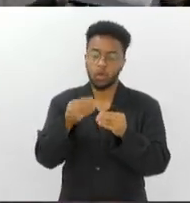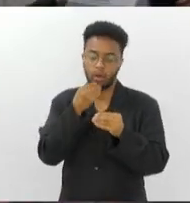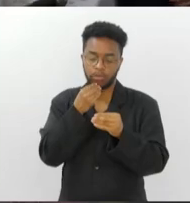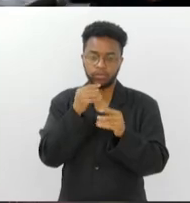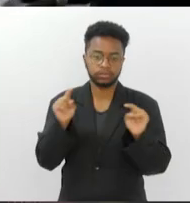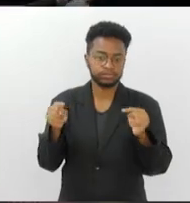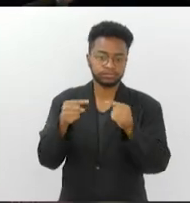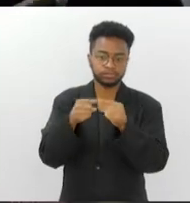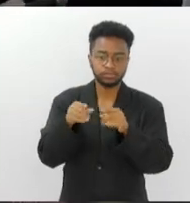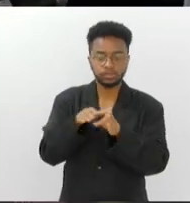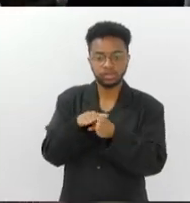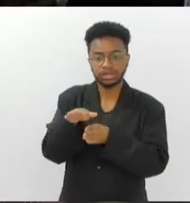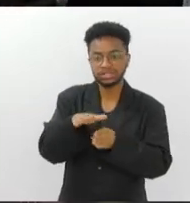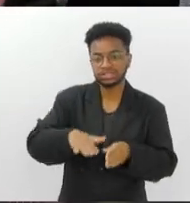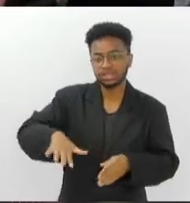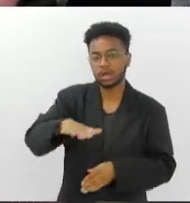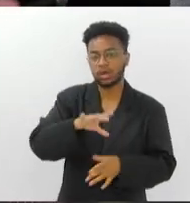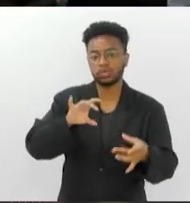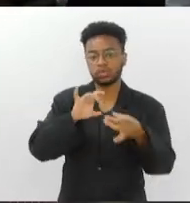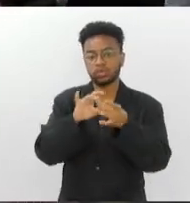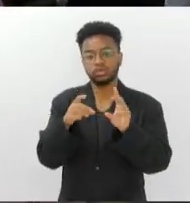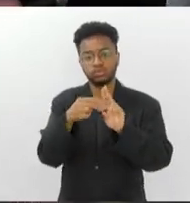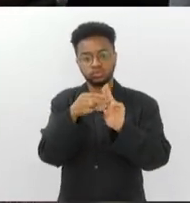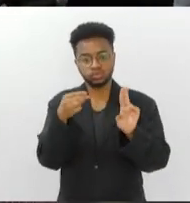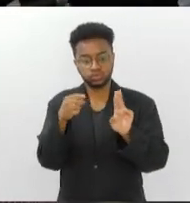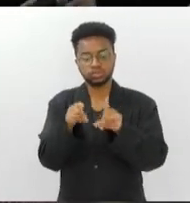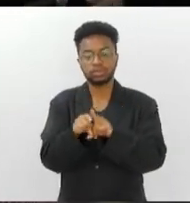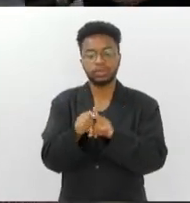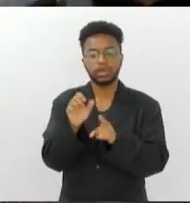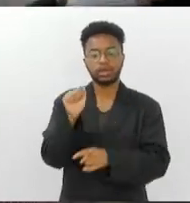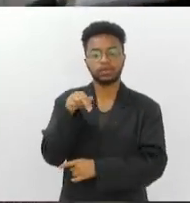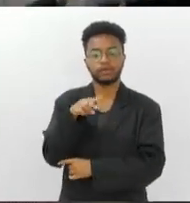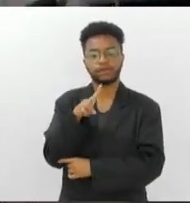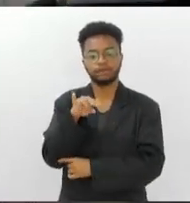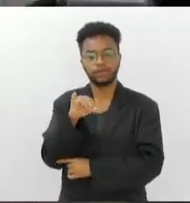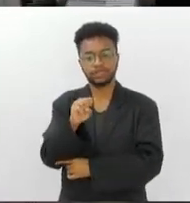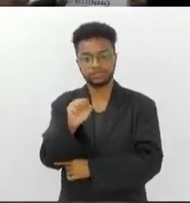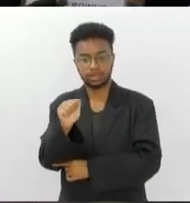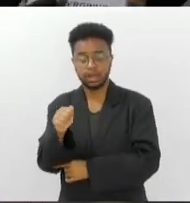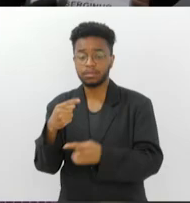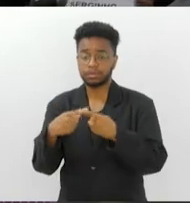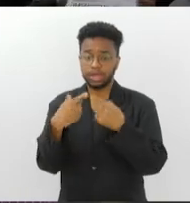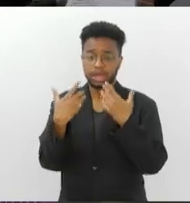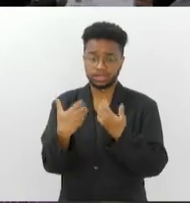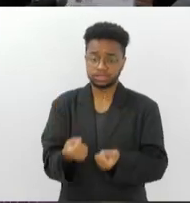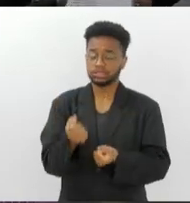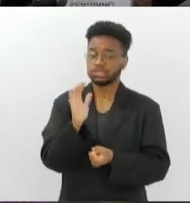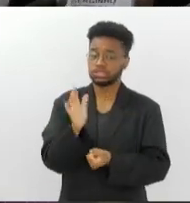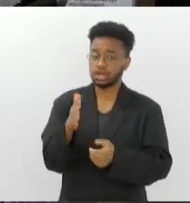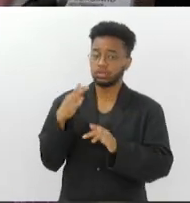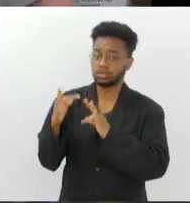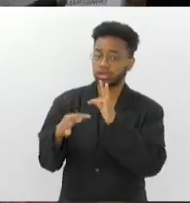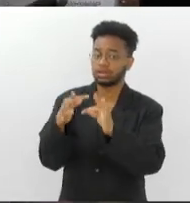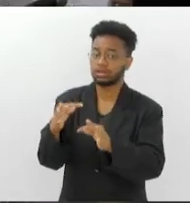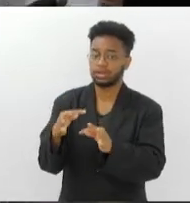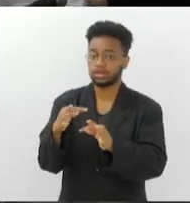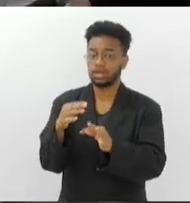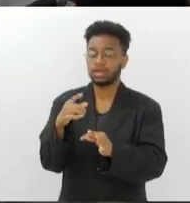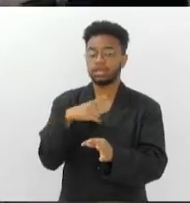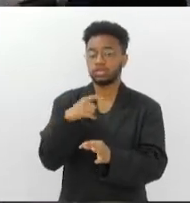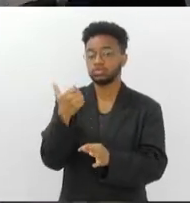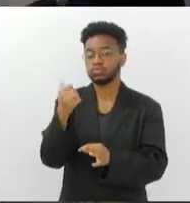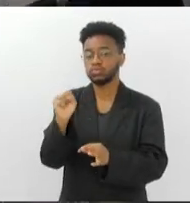orientação geral do SUS e da orientação geral da Anvisa, que já aceita esse tratamento para 18